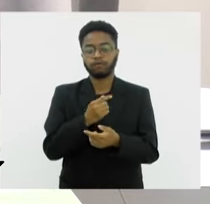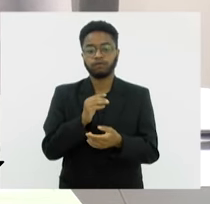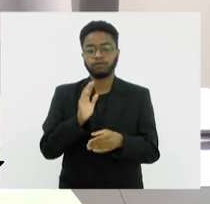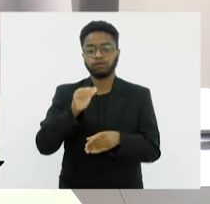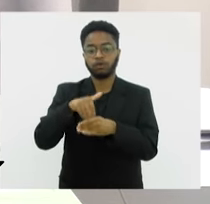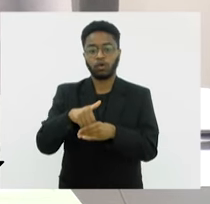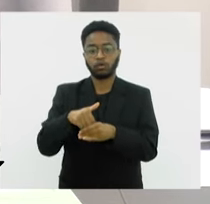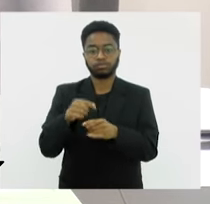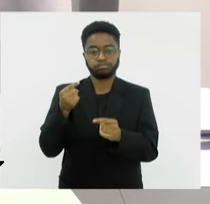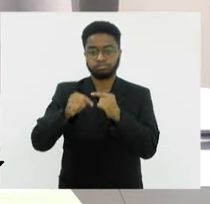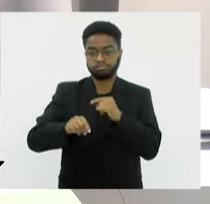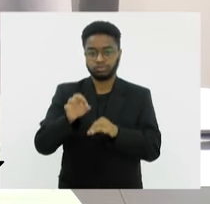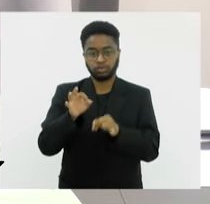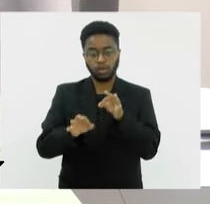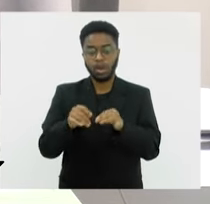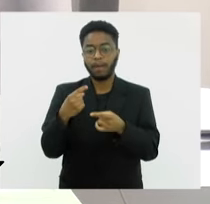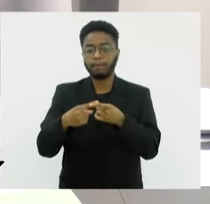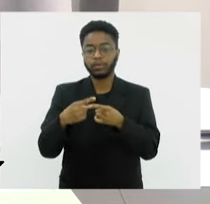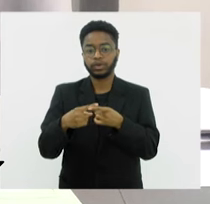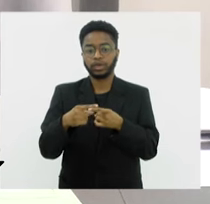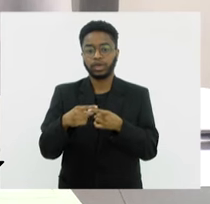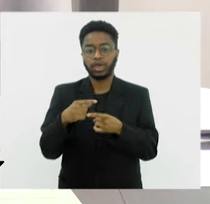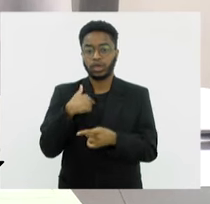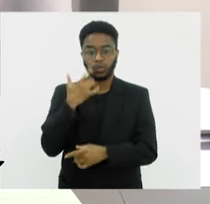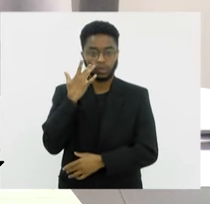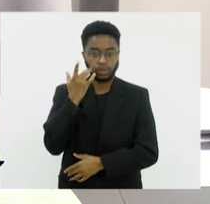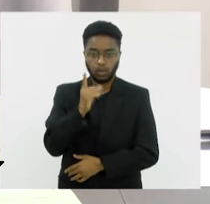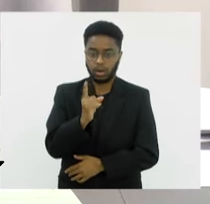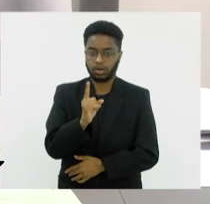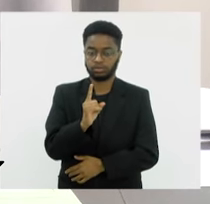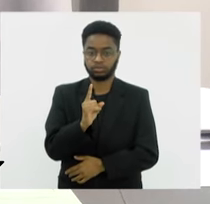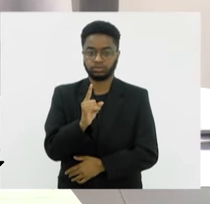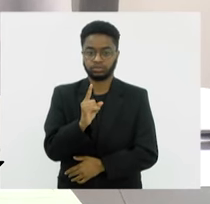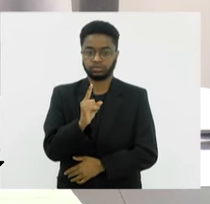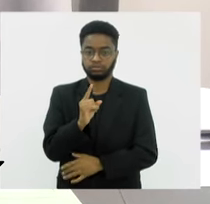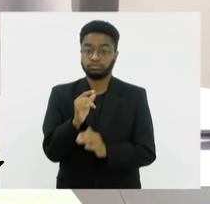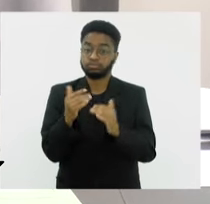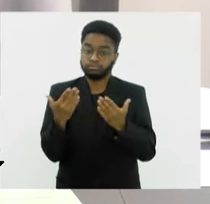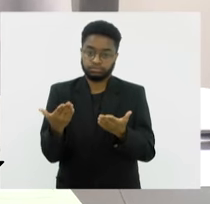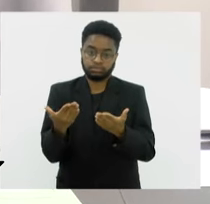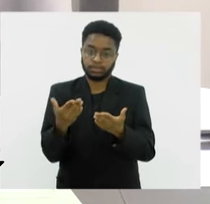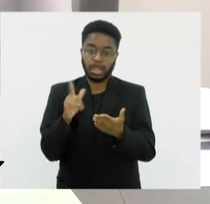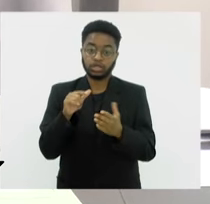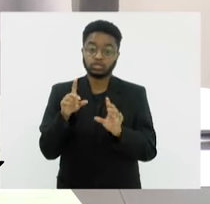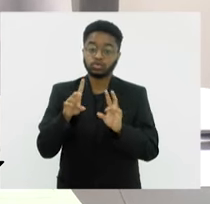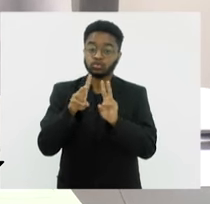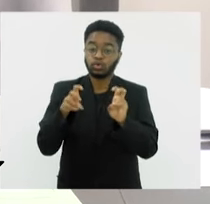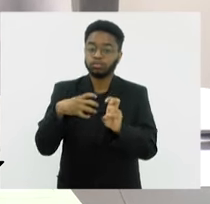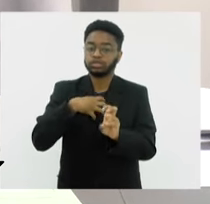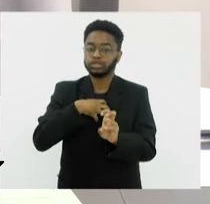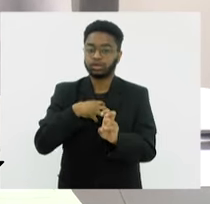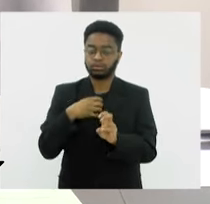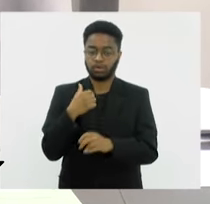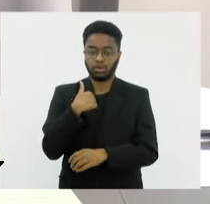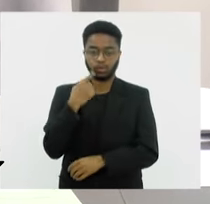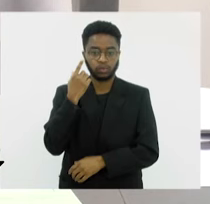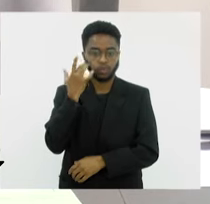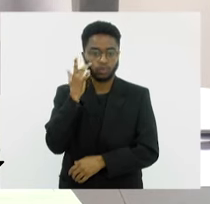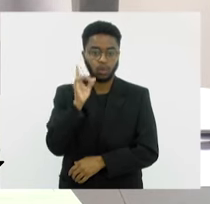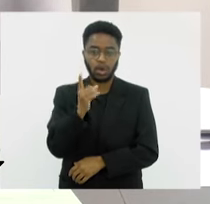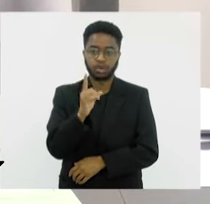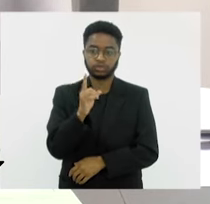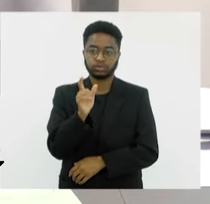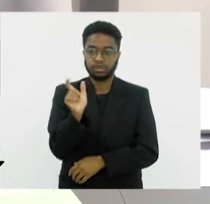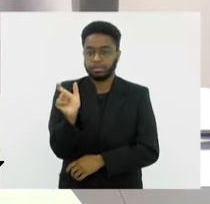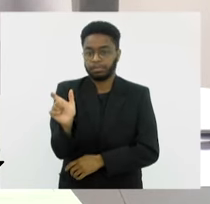da injuridicidade, porque não considero, e aí é uma questão absolutamente de forma, que o